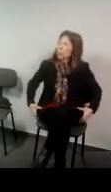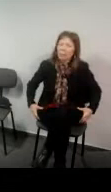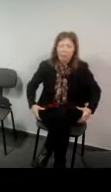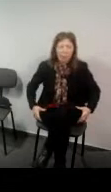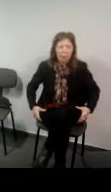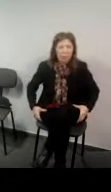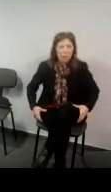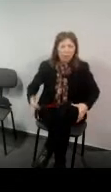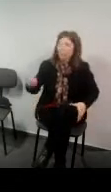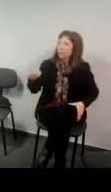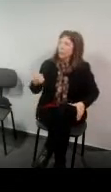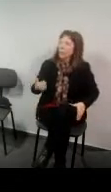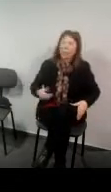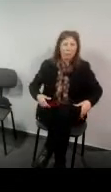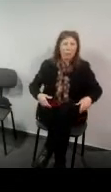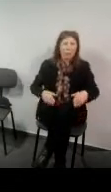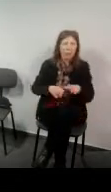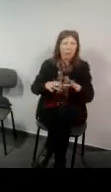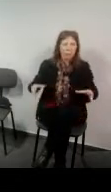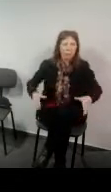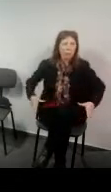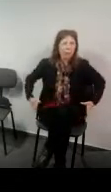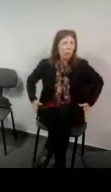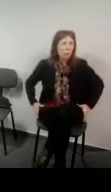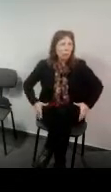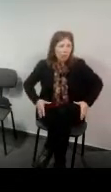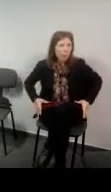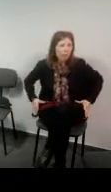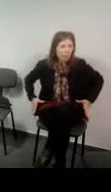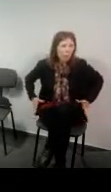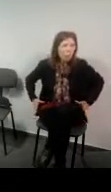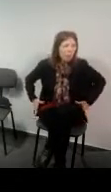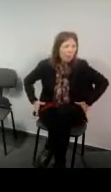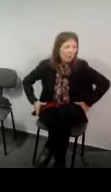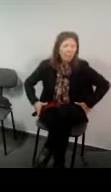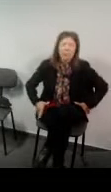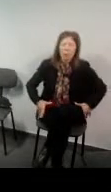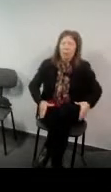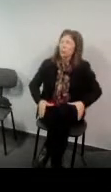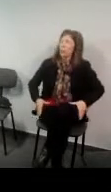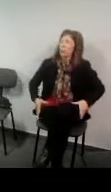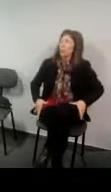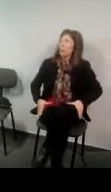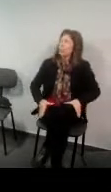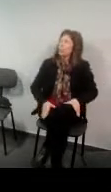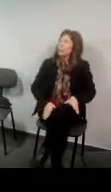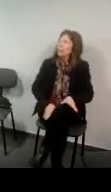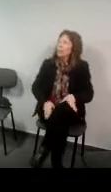assadura, né? Que tinha até uma criança, né? Uma assadura toda ferida, isso é muito comum em criança, né? Principalmente como da